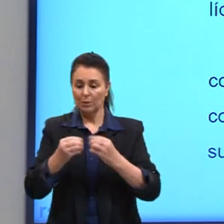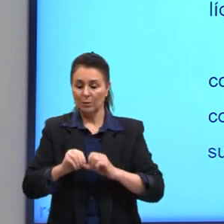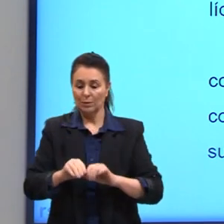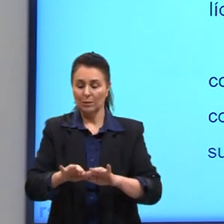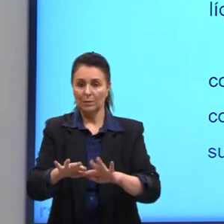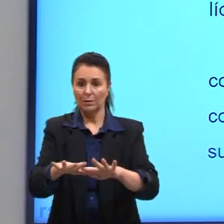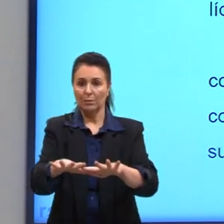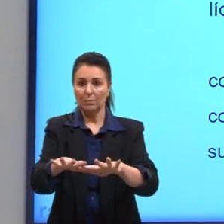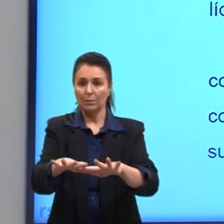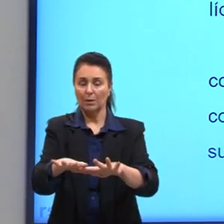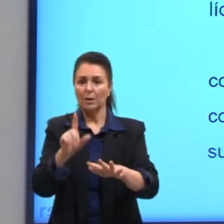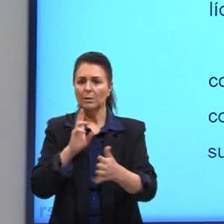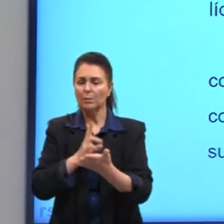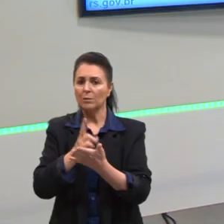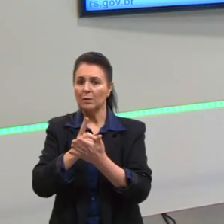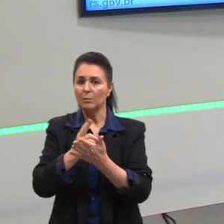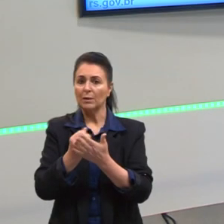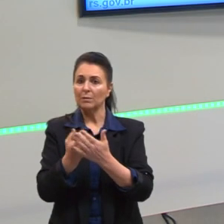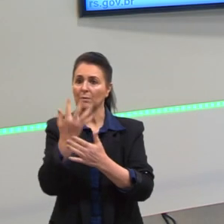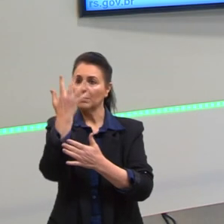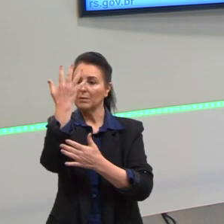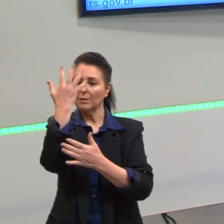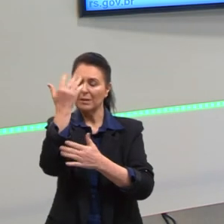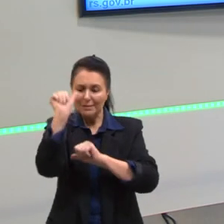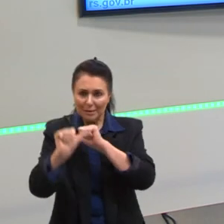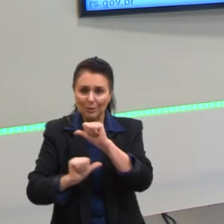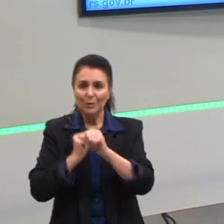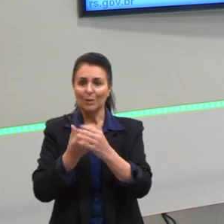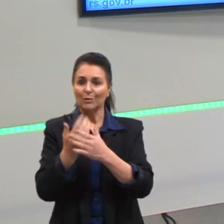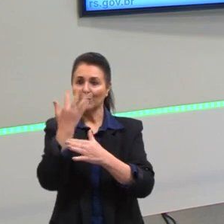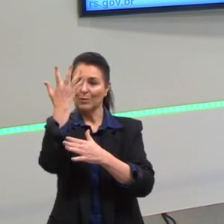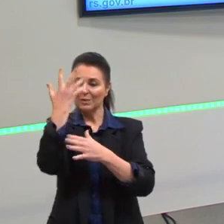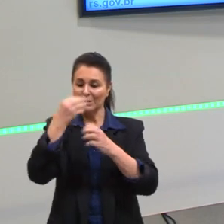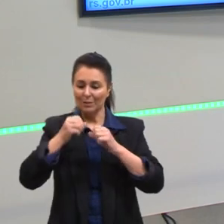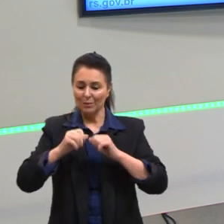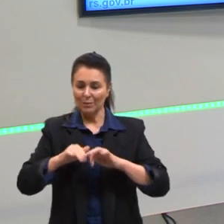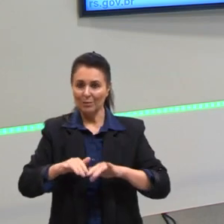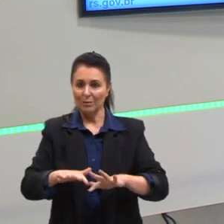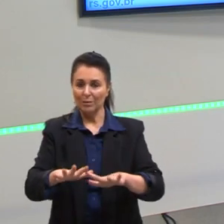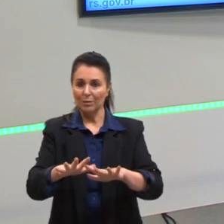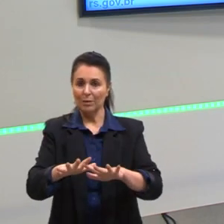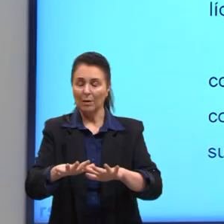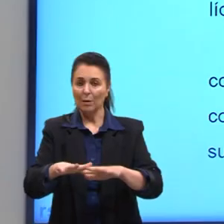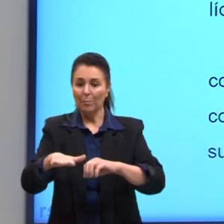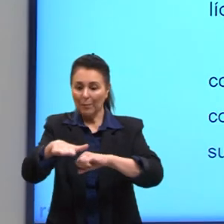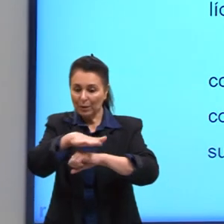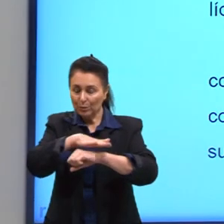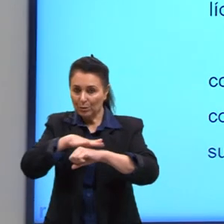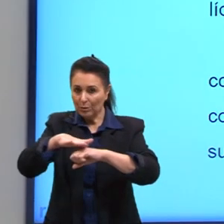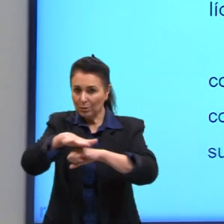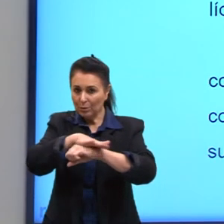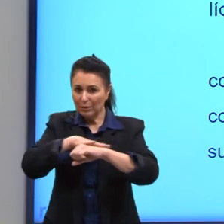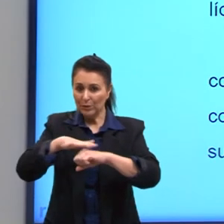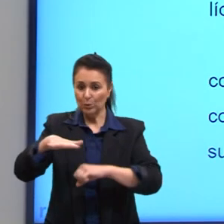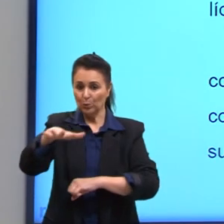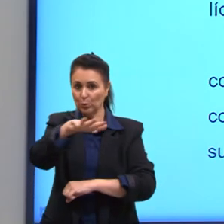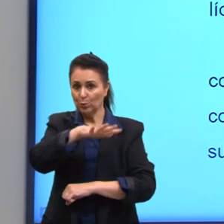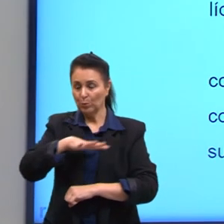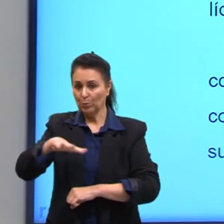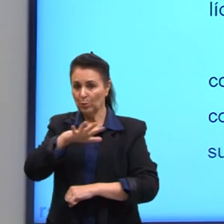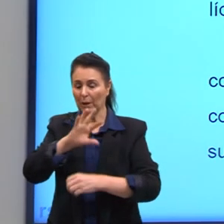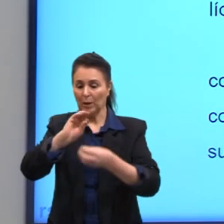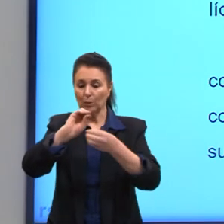sempre entrando tem vaporub tem líquido essa troca é perto da superfície na do meio ambiente